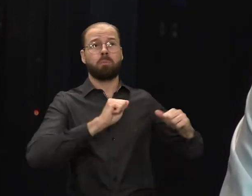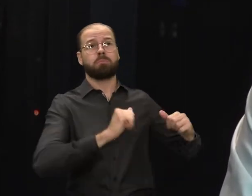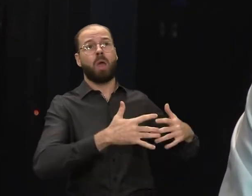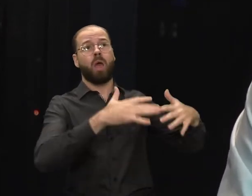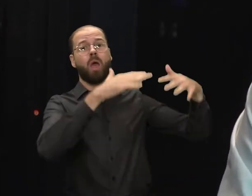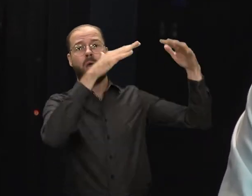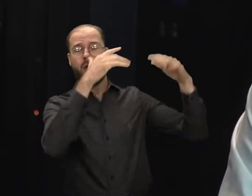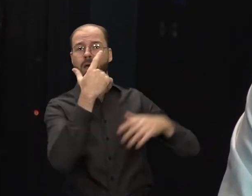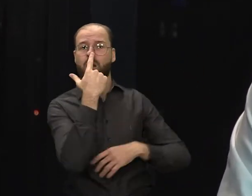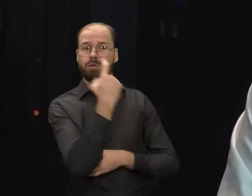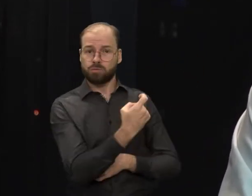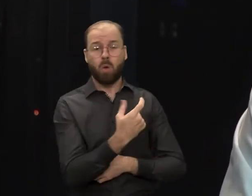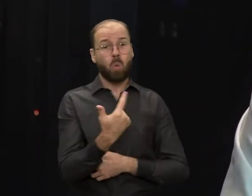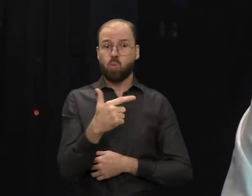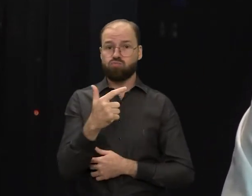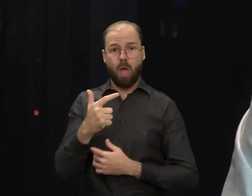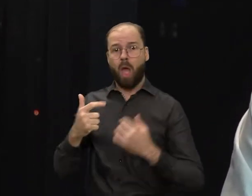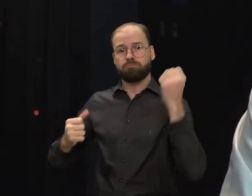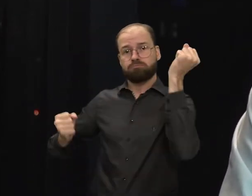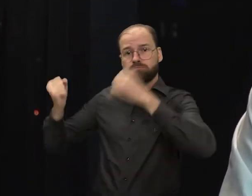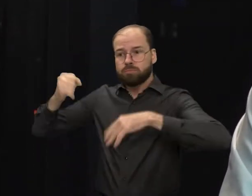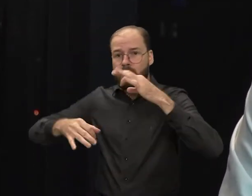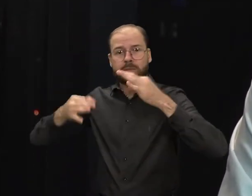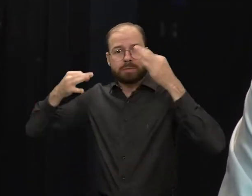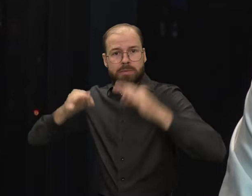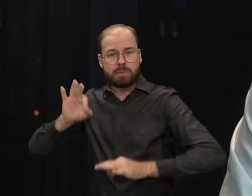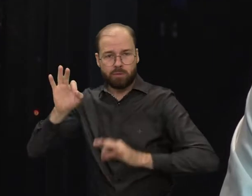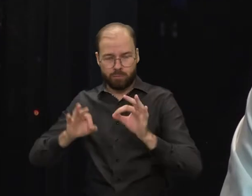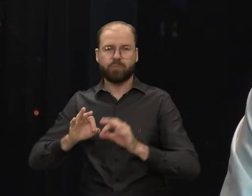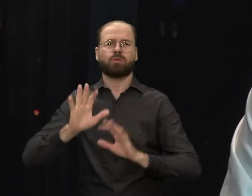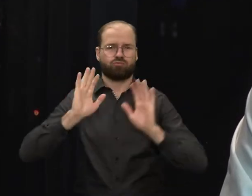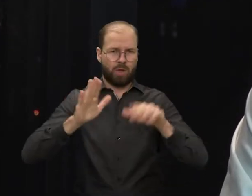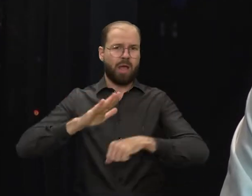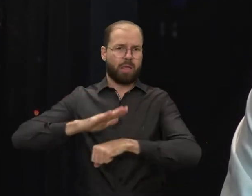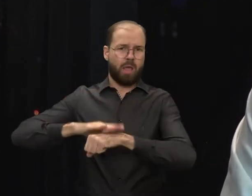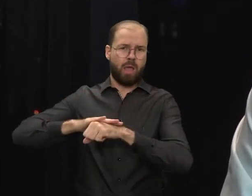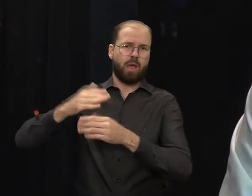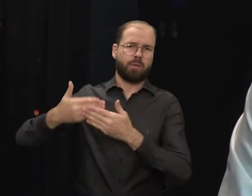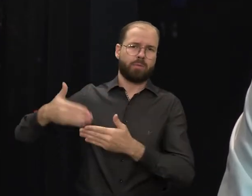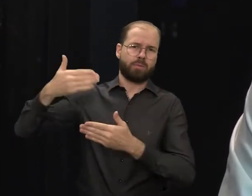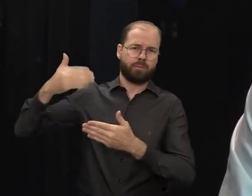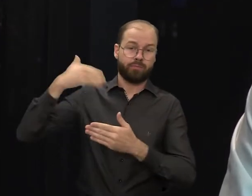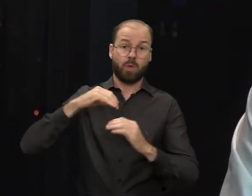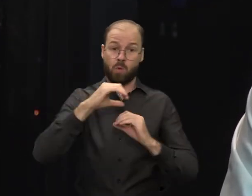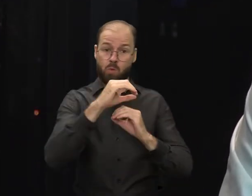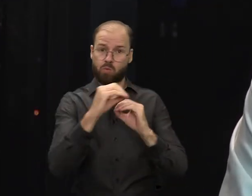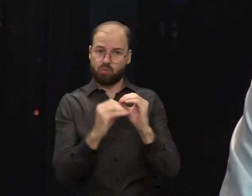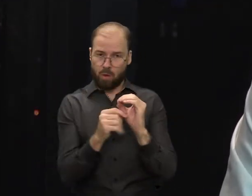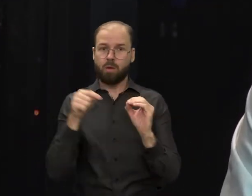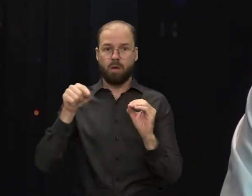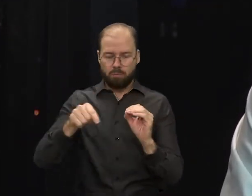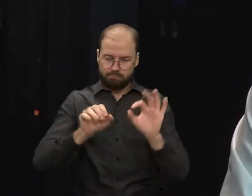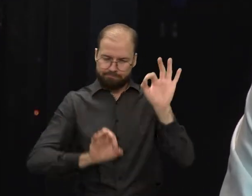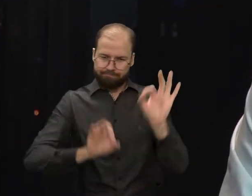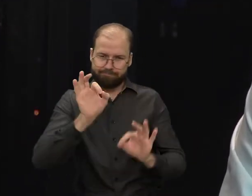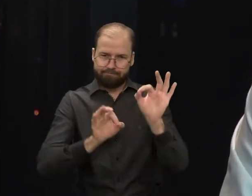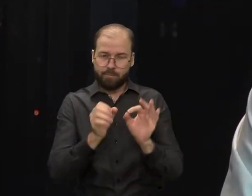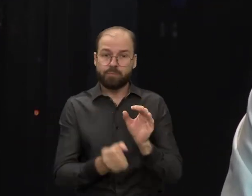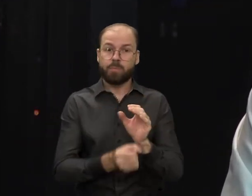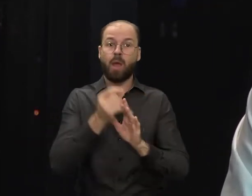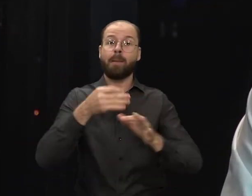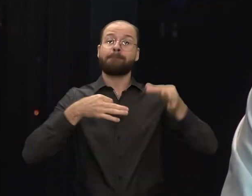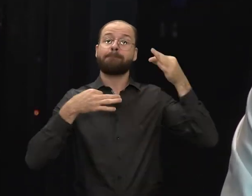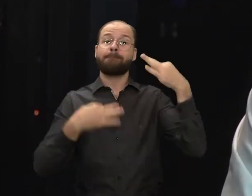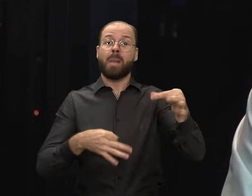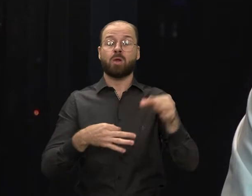sanitário, né? Foi feito, alguns anos atrás, a UFG fez um plano estadual de